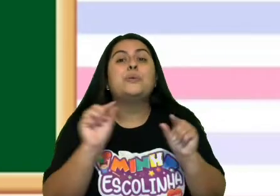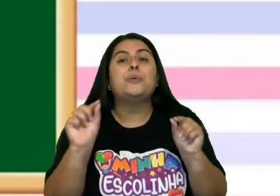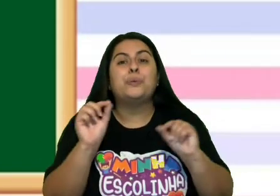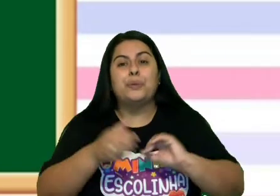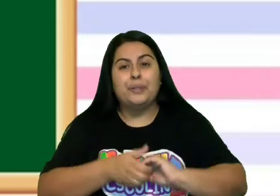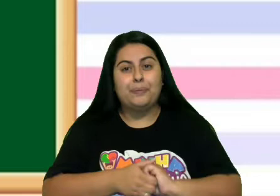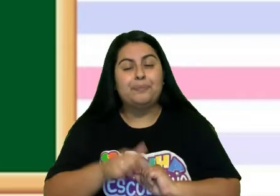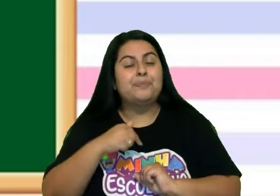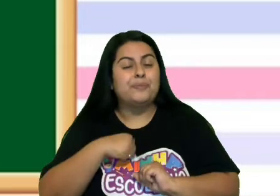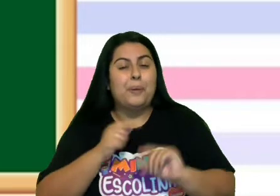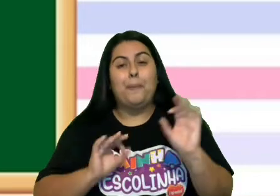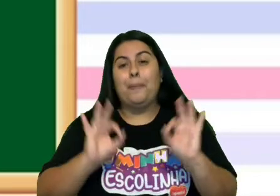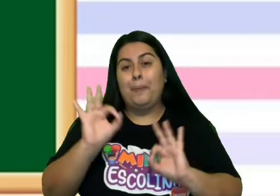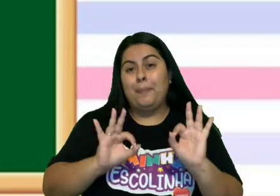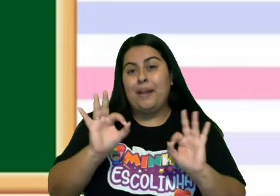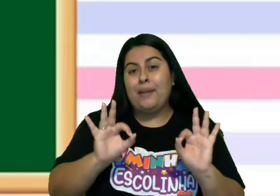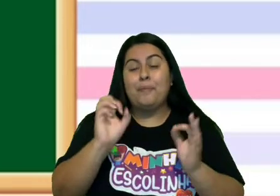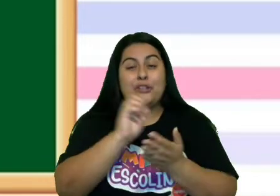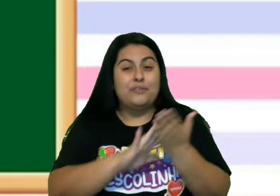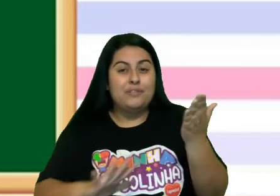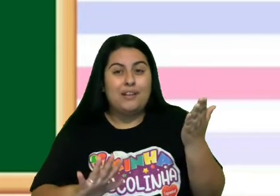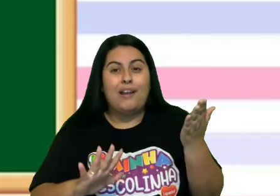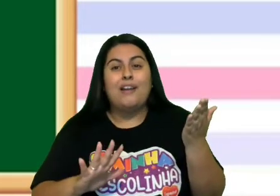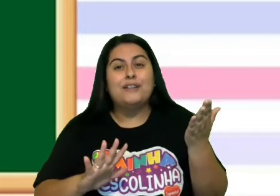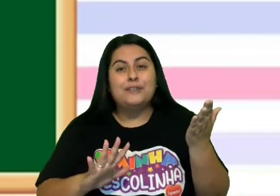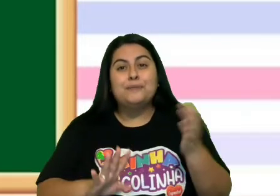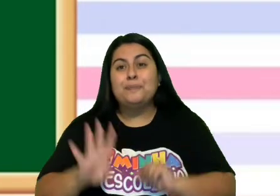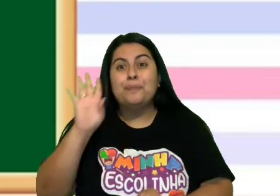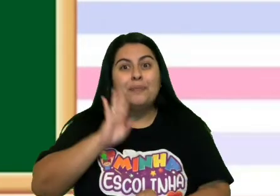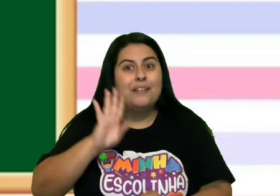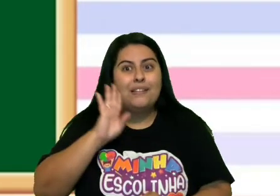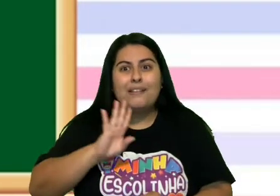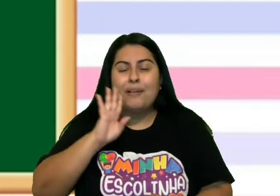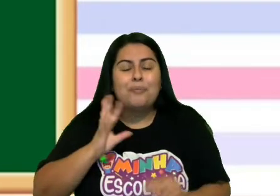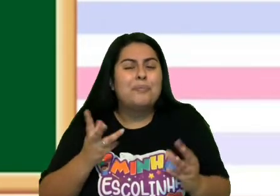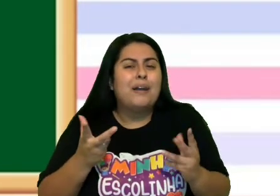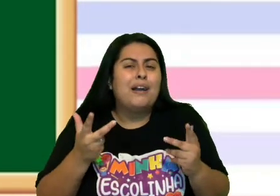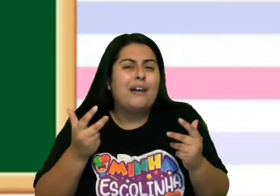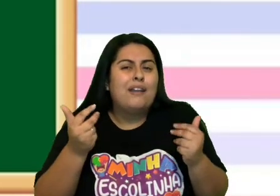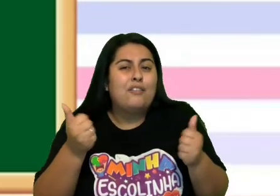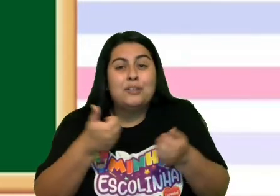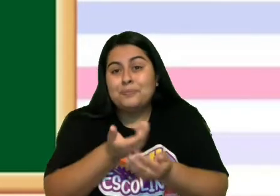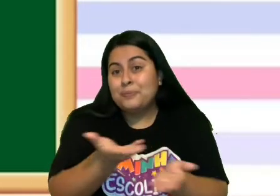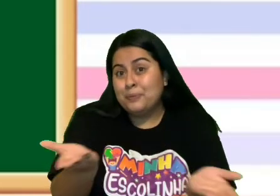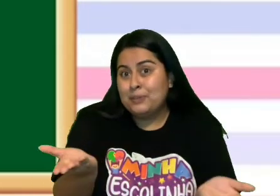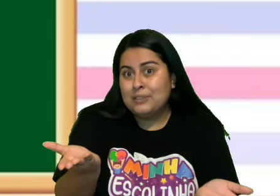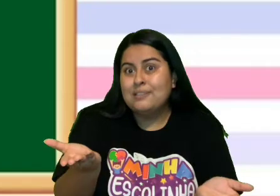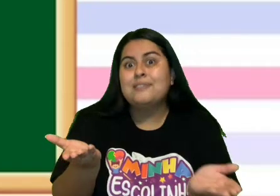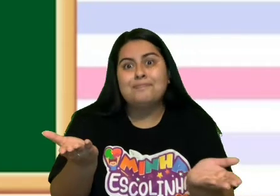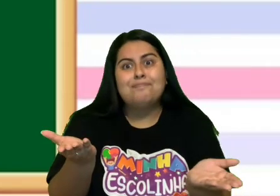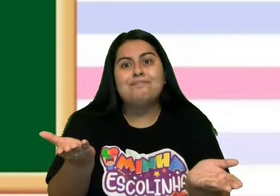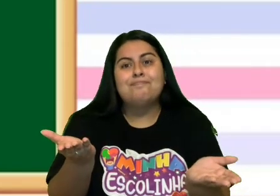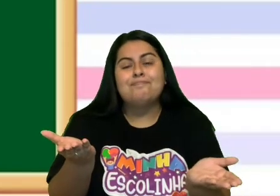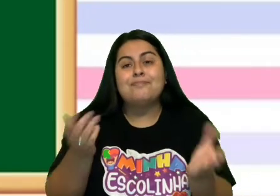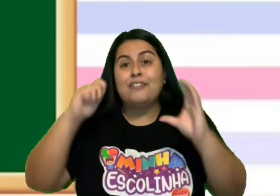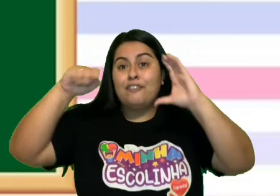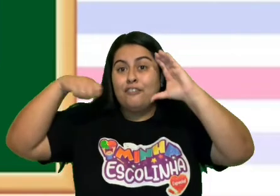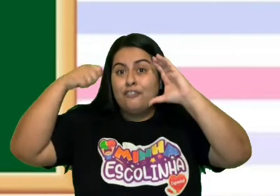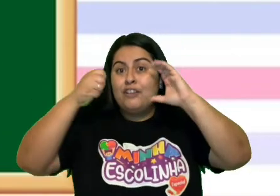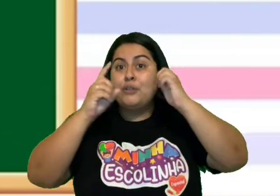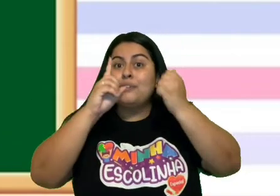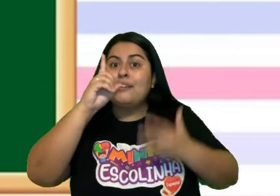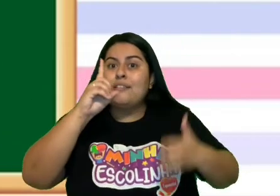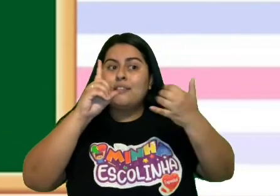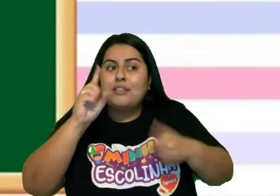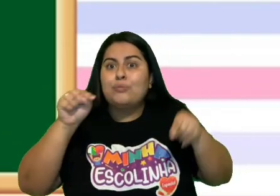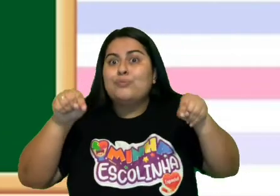seguinte? A Prokika preparou uma atividade super fantástica pra vocês! Está aqui na